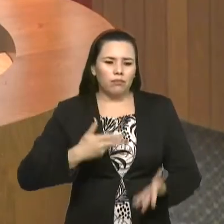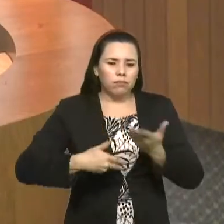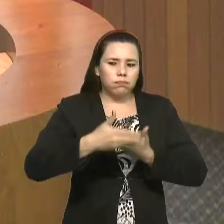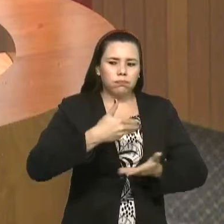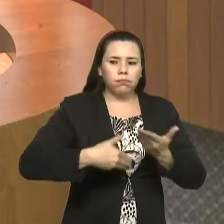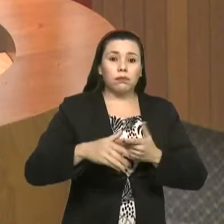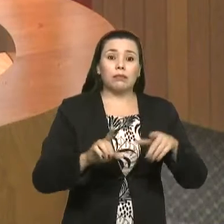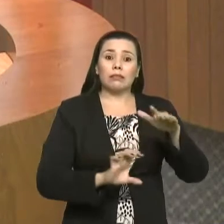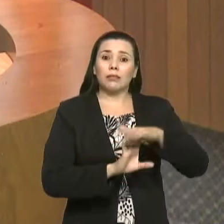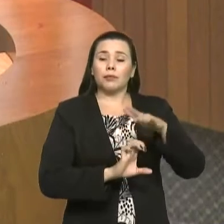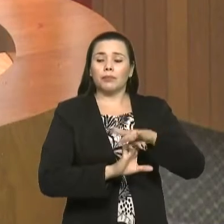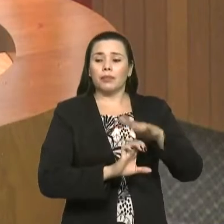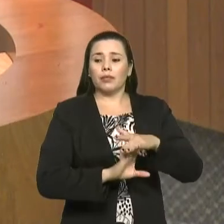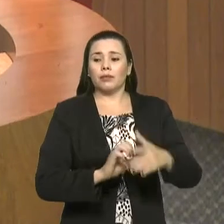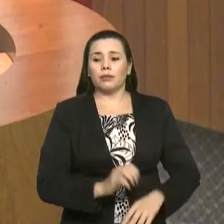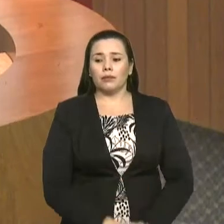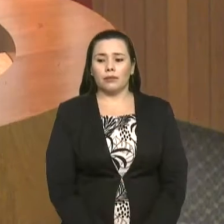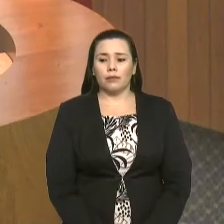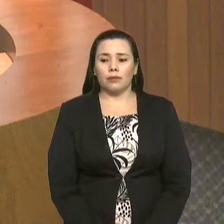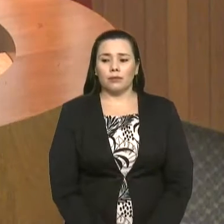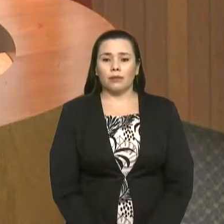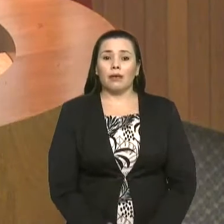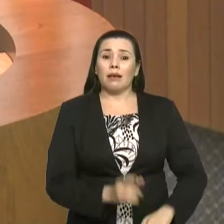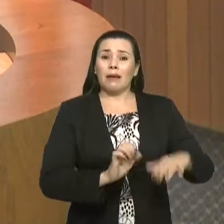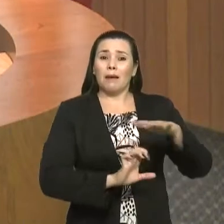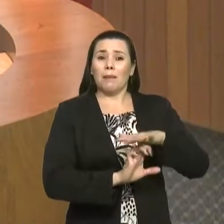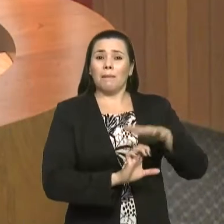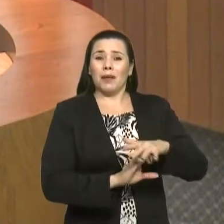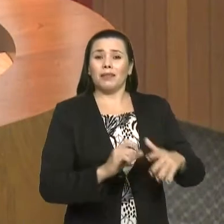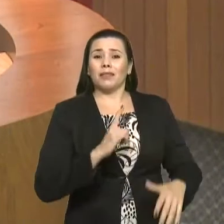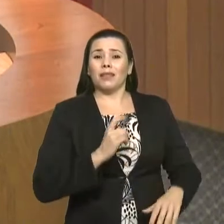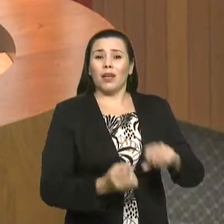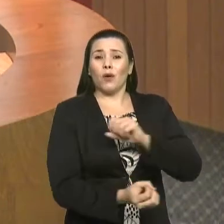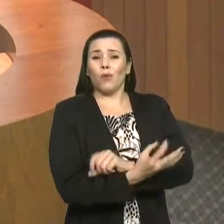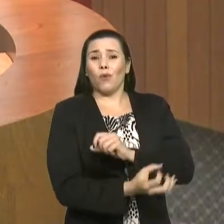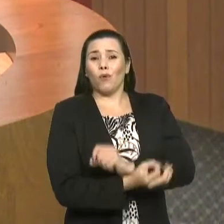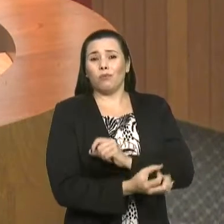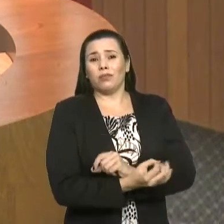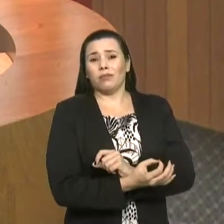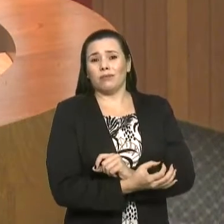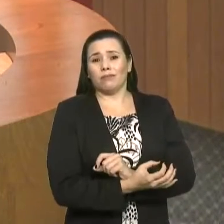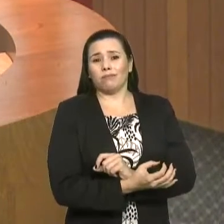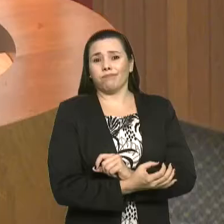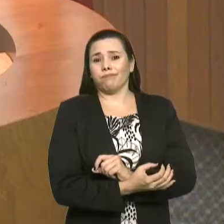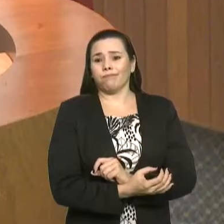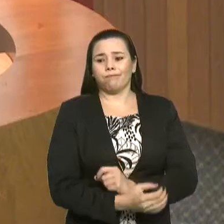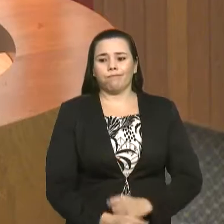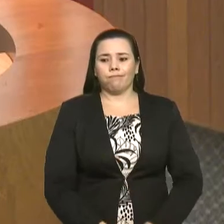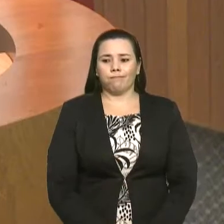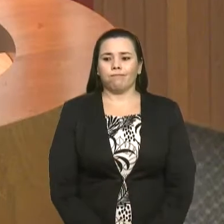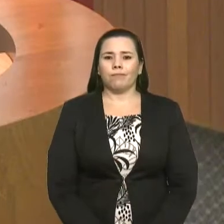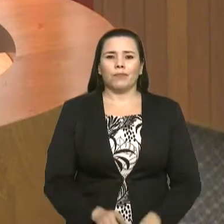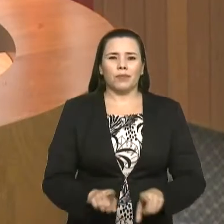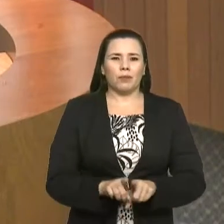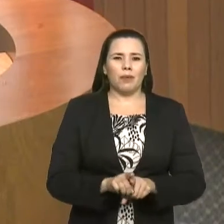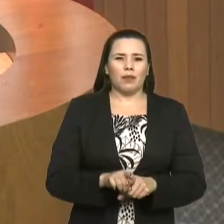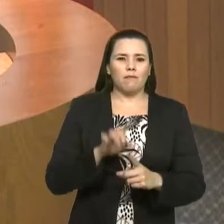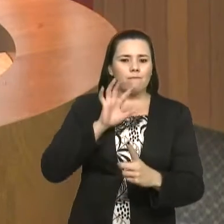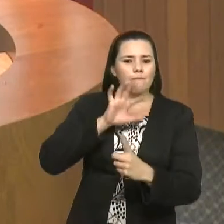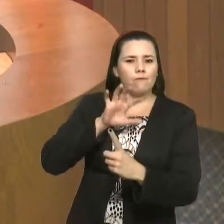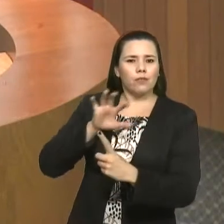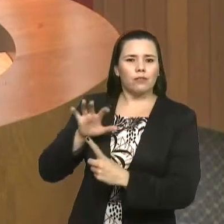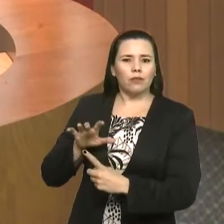empresa atolada até o pescoço em corrupção, em direcionamento de obras no governo Flávio